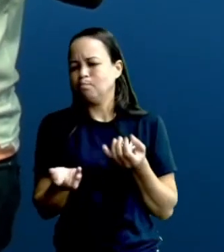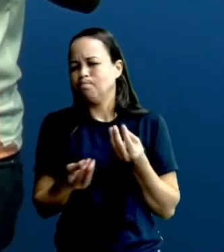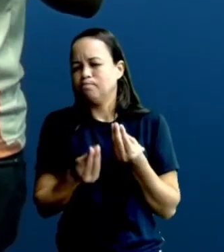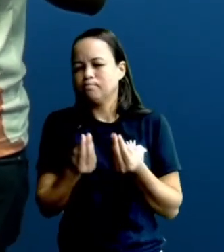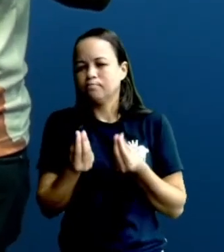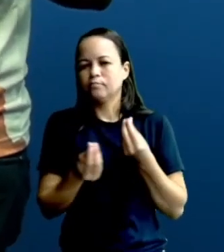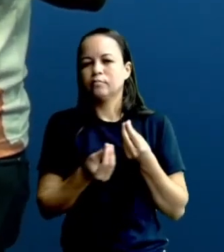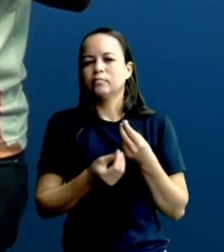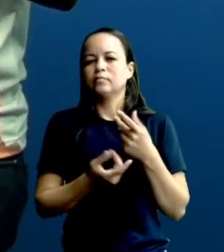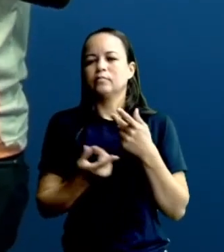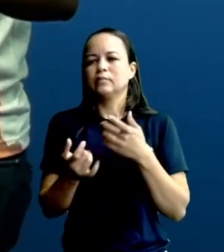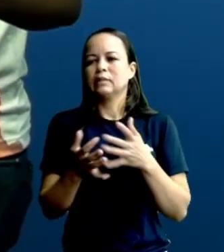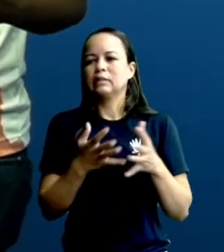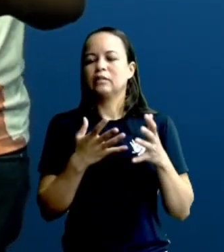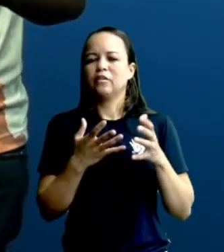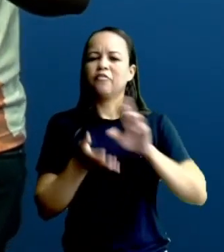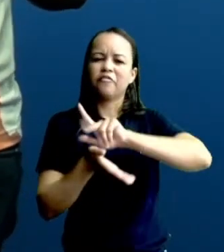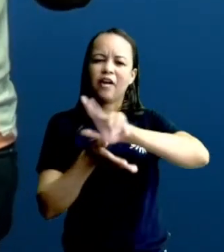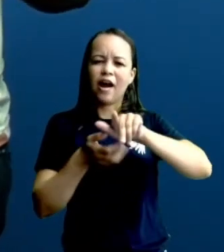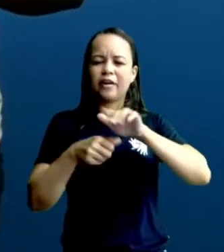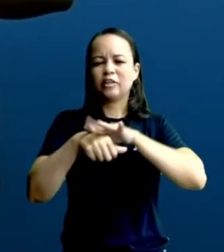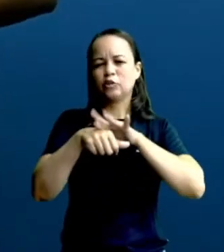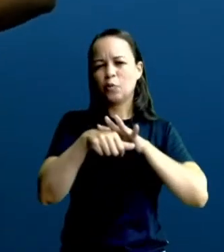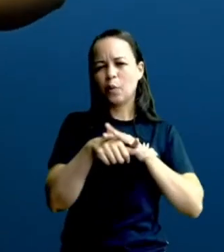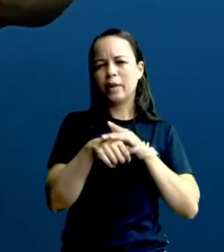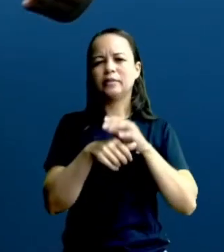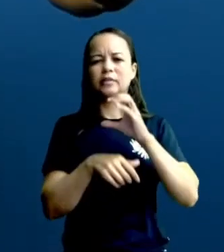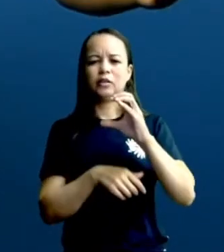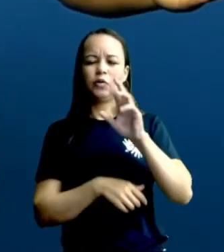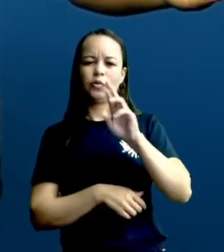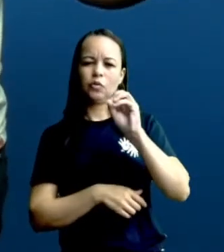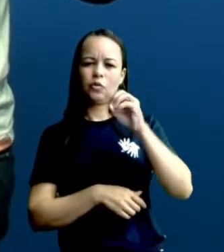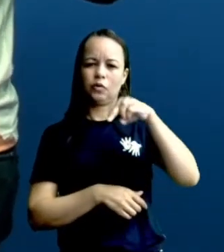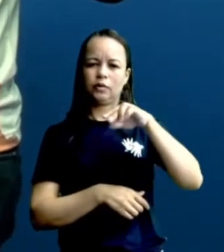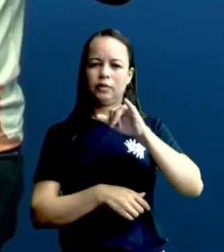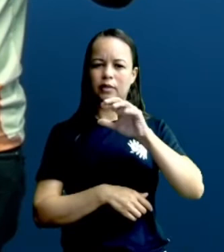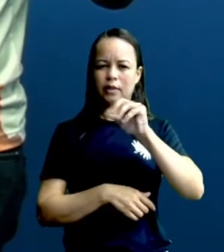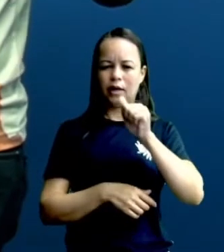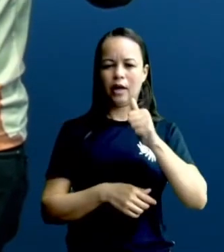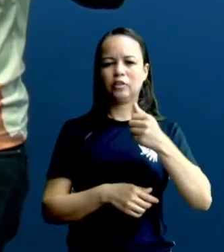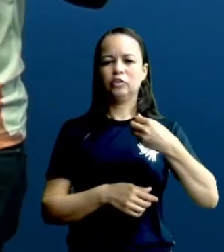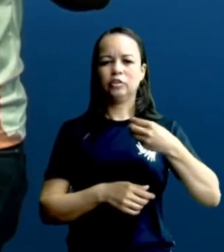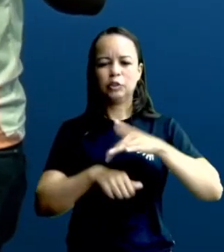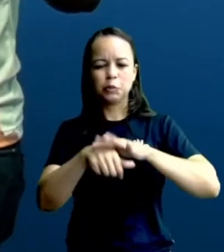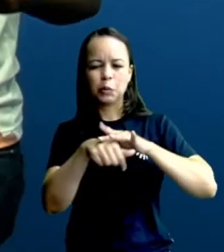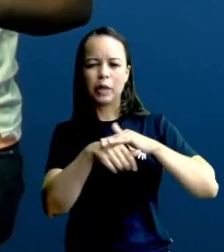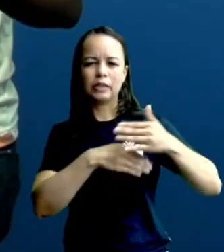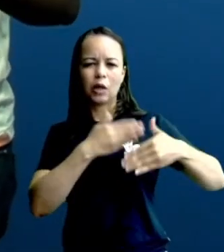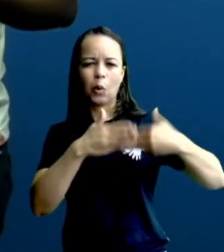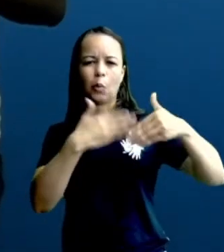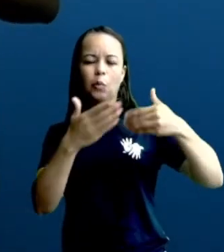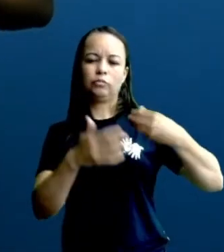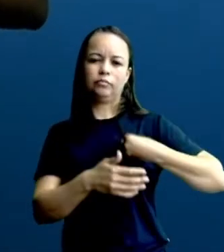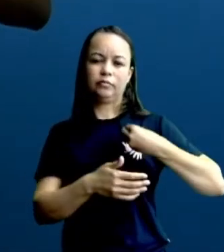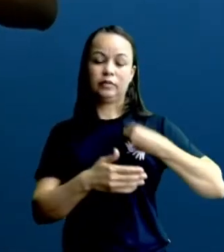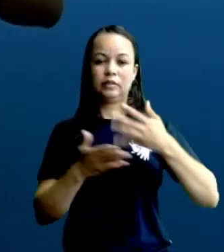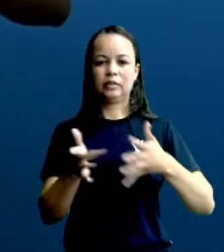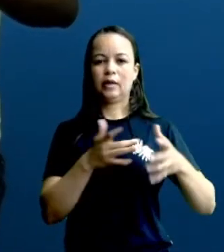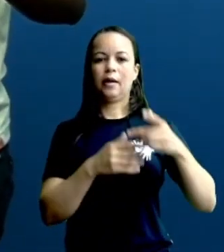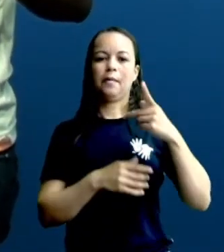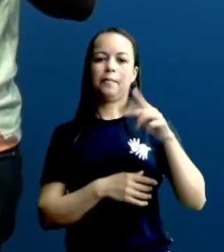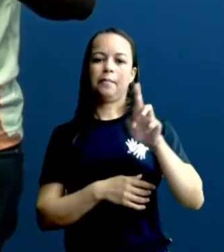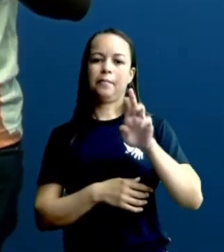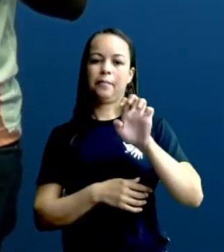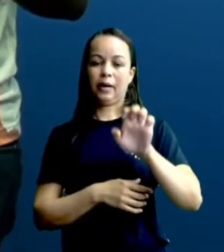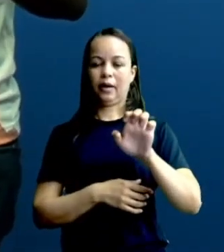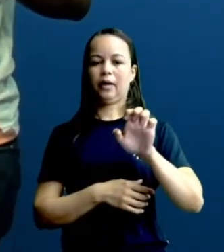quando se fala em genética, fala em várias doenças crônicas, doenças de longo prazo ao longo da vida, fala-se de predisposição genética.